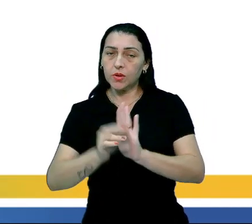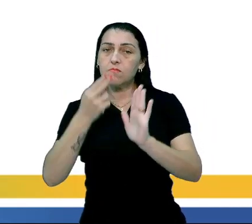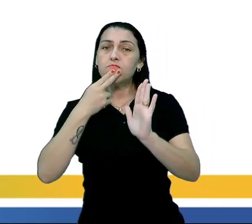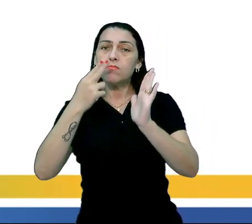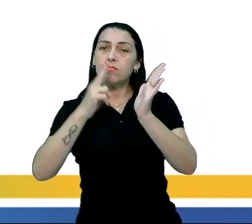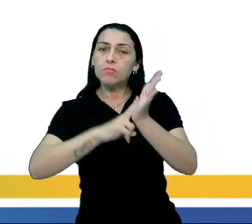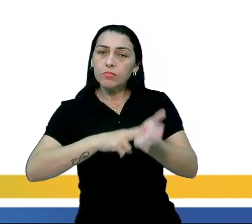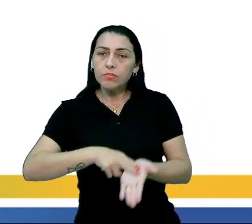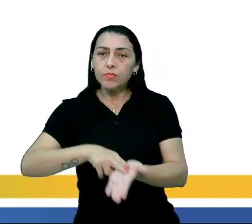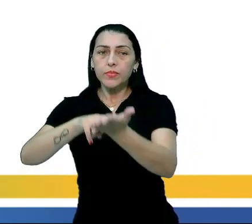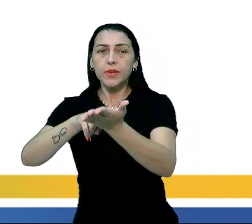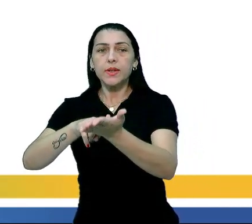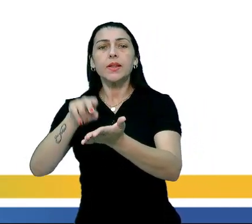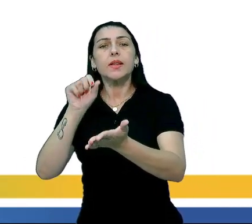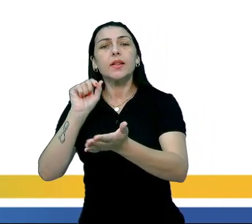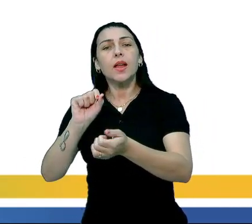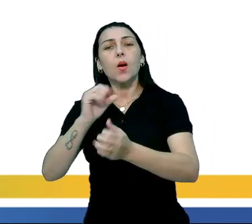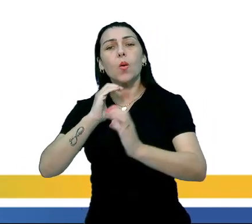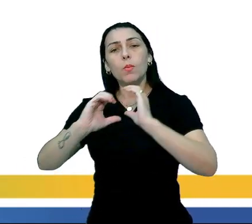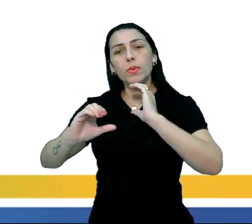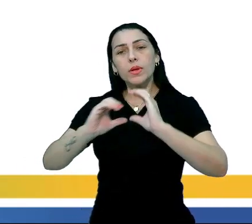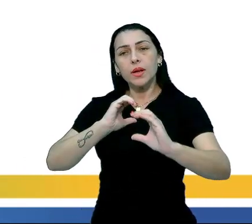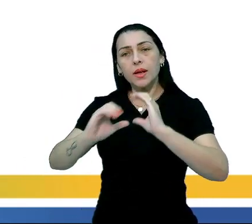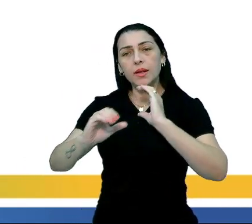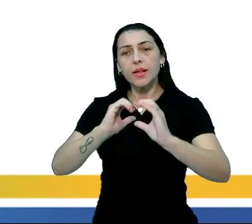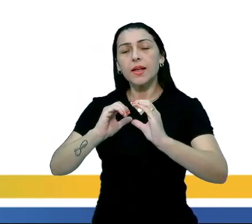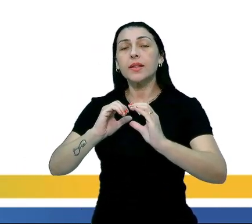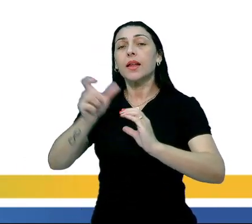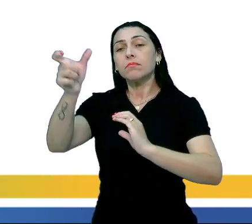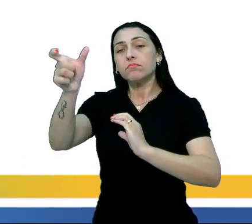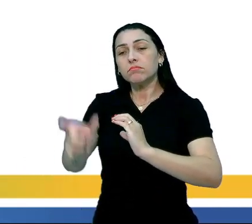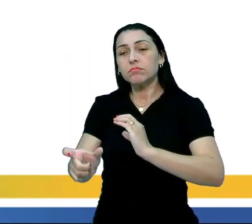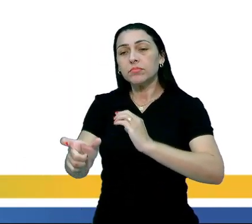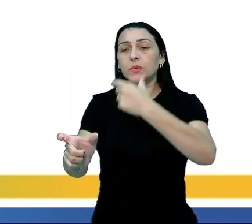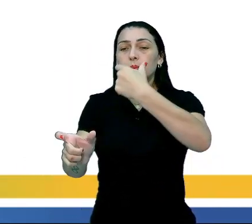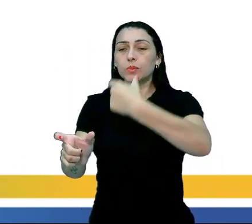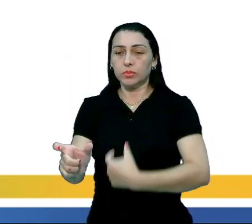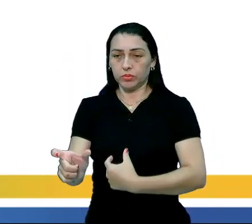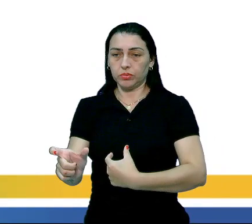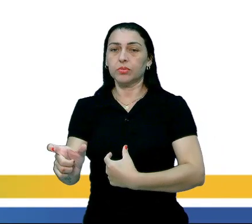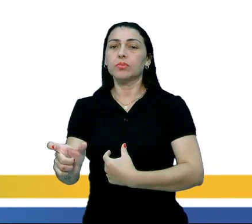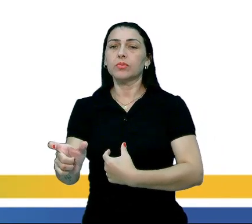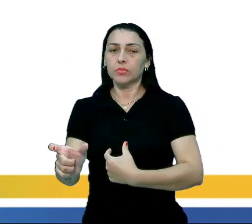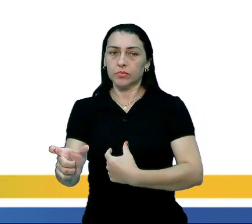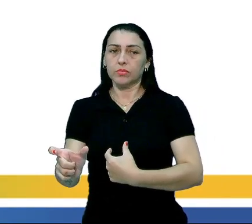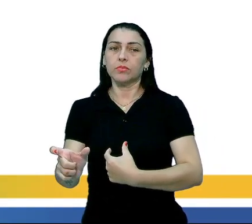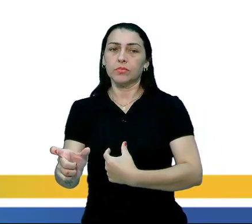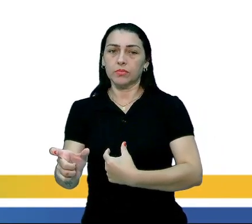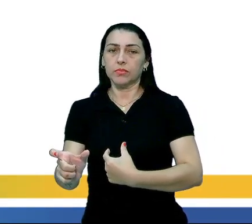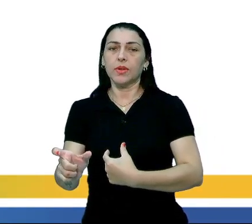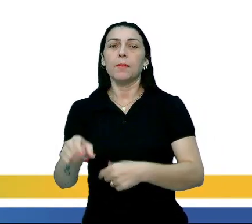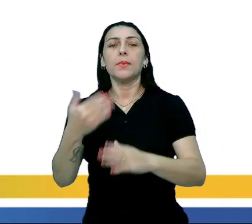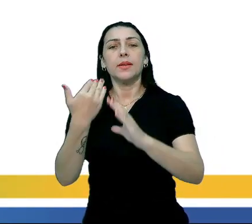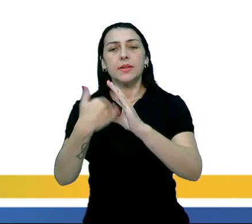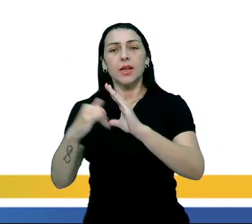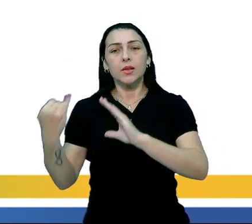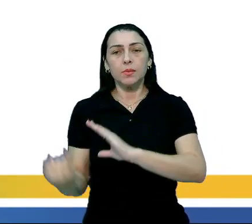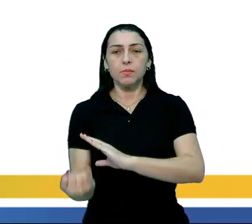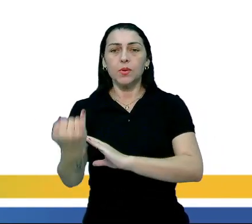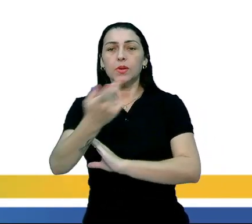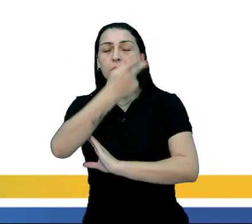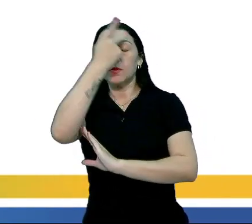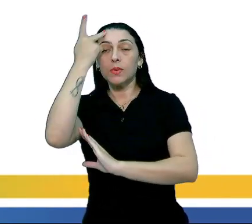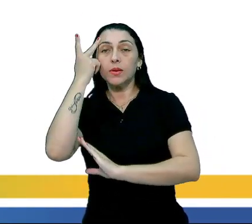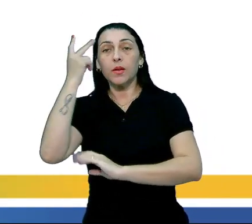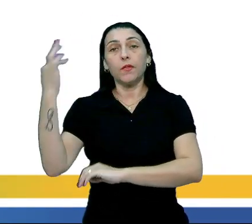de correspondência que estabelece uma comunicação direta entre interlocutores e veicula uma